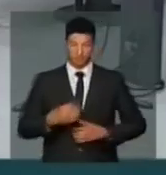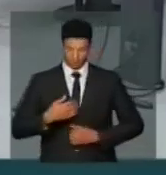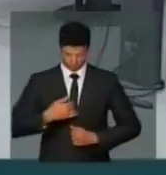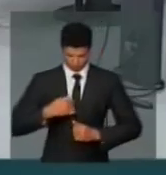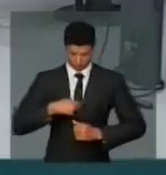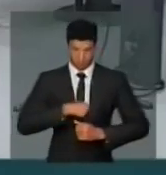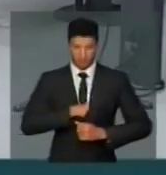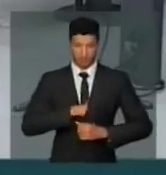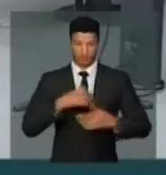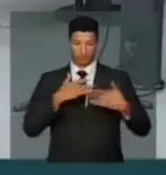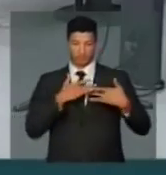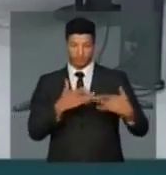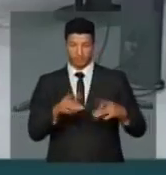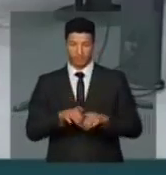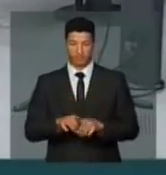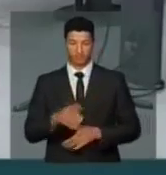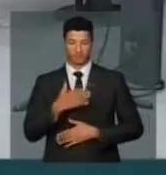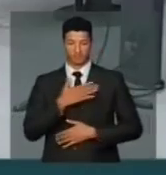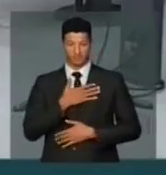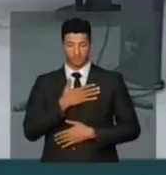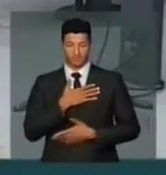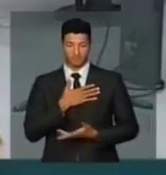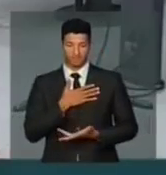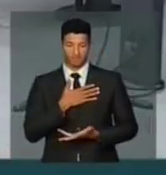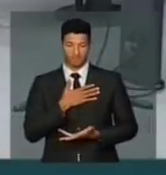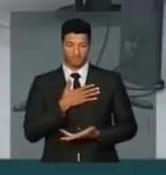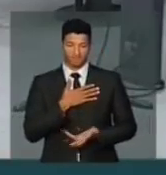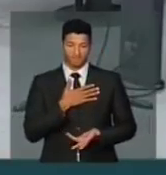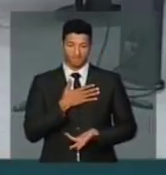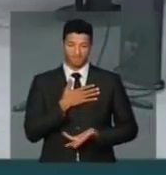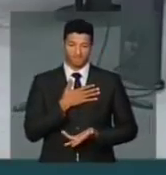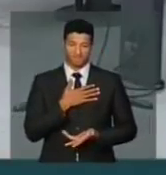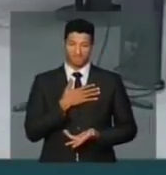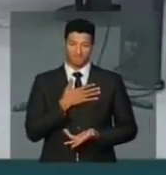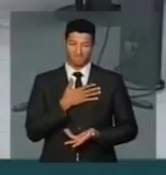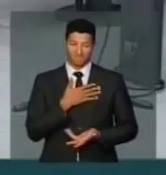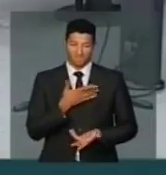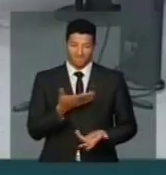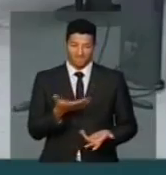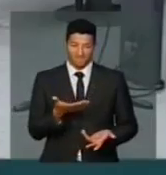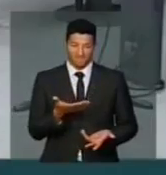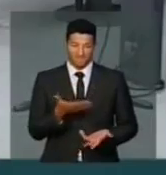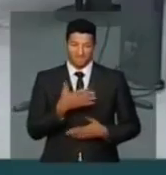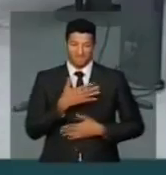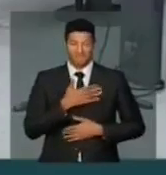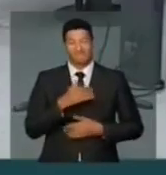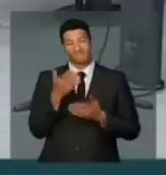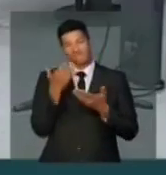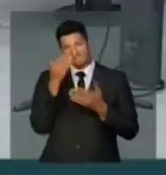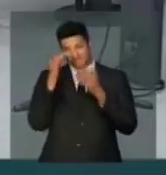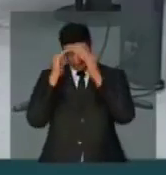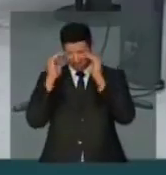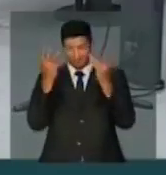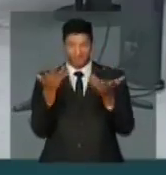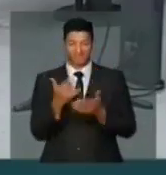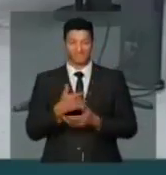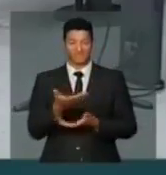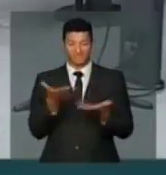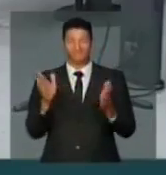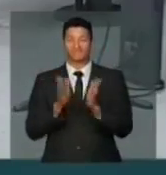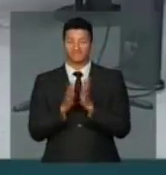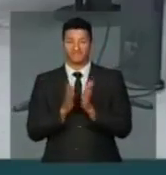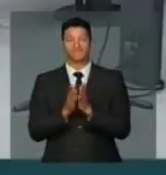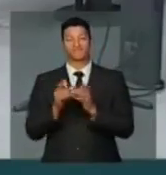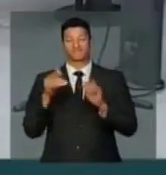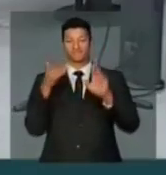solidariedade, não, da minha admiração. Vossa Excelência está de